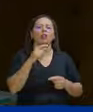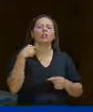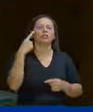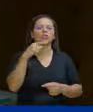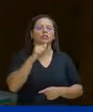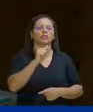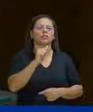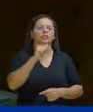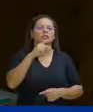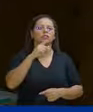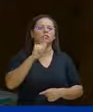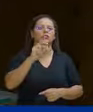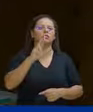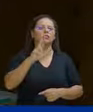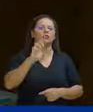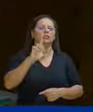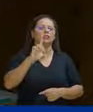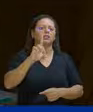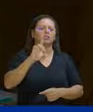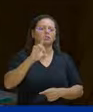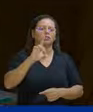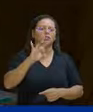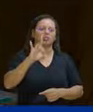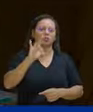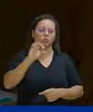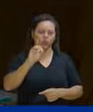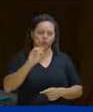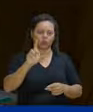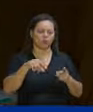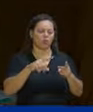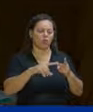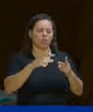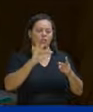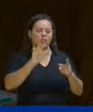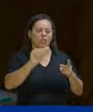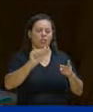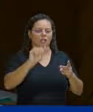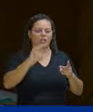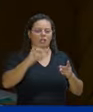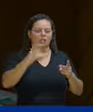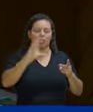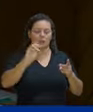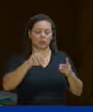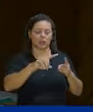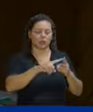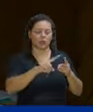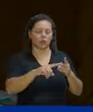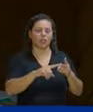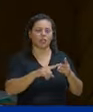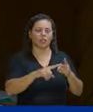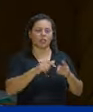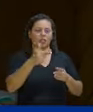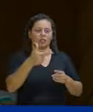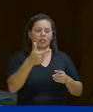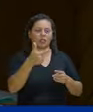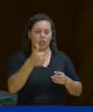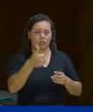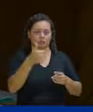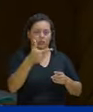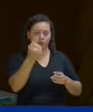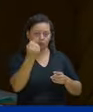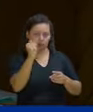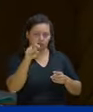de Advocacia Limitada e Fábio Lobato Garcia Advocacia S.A., no valor de R$ 128